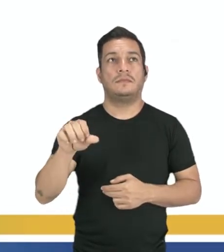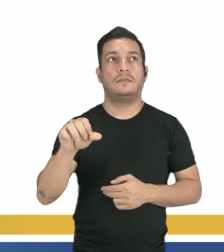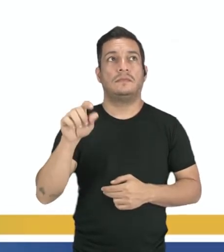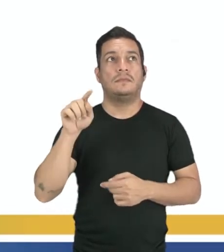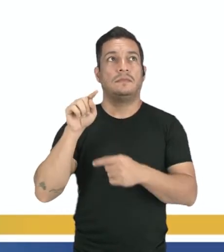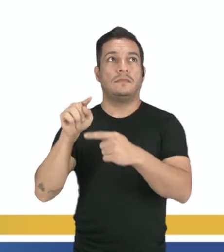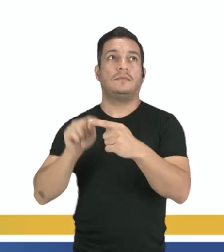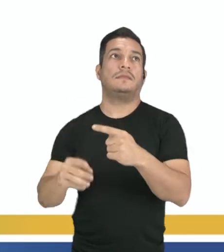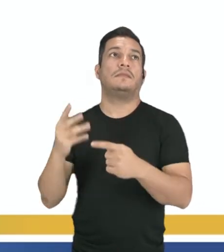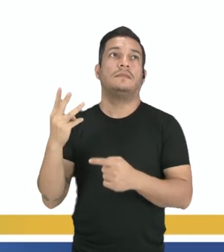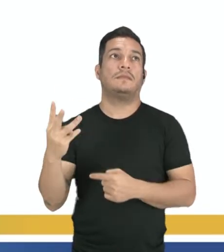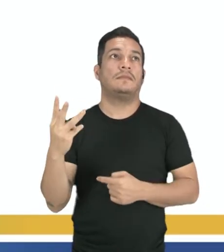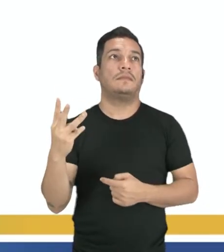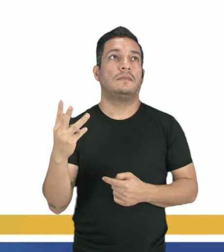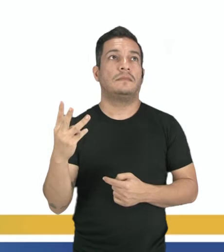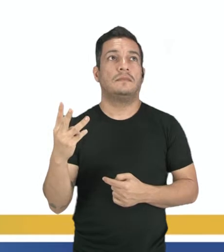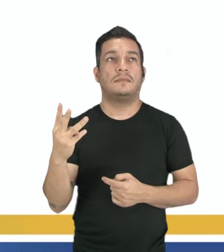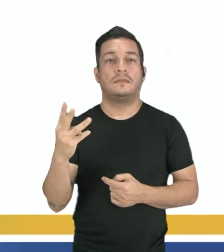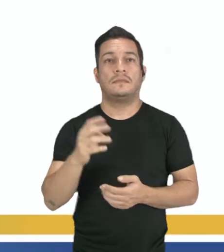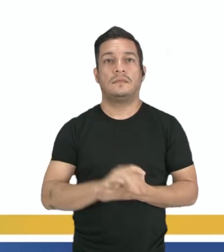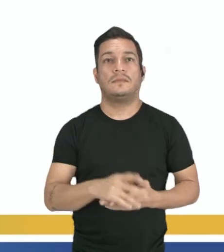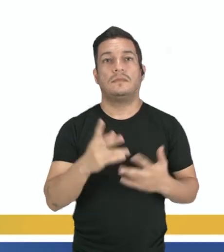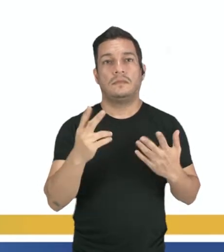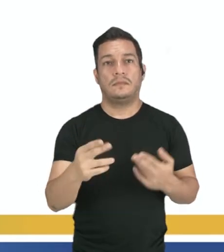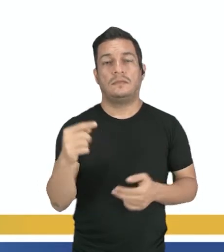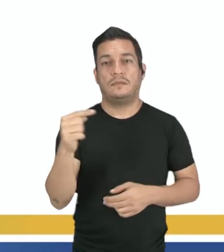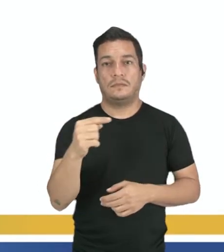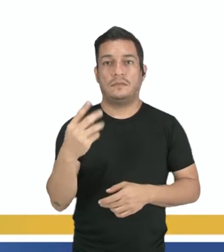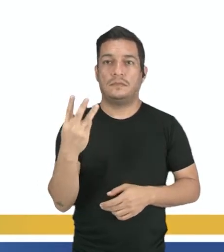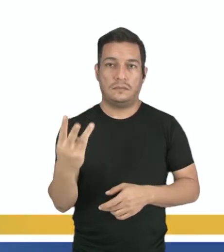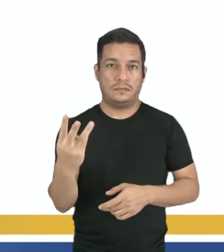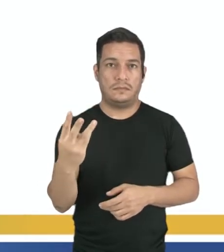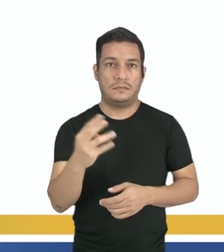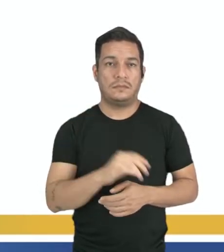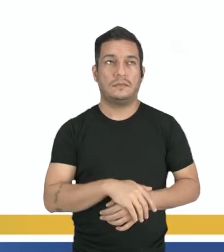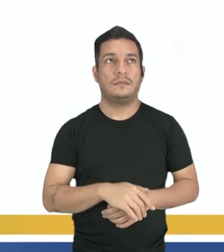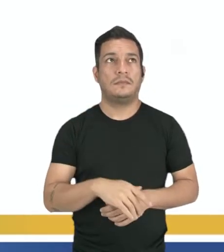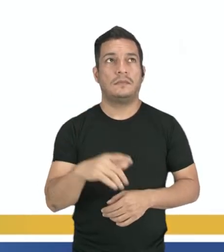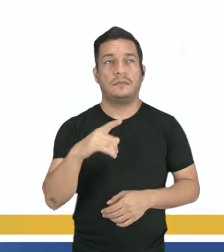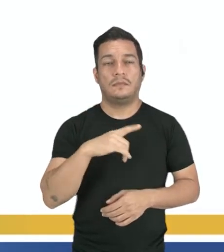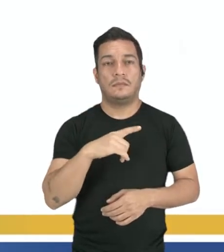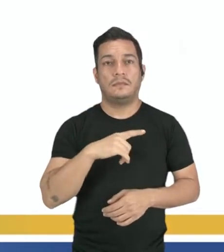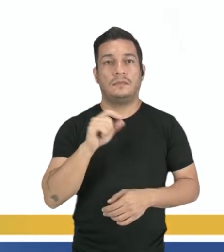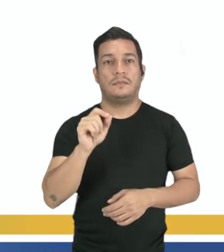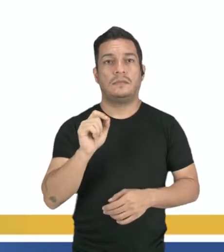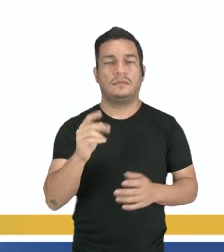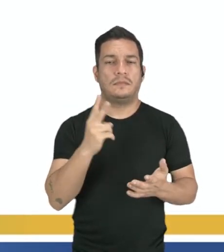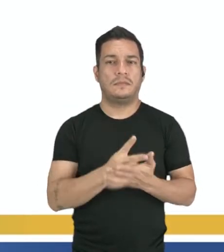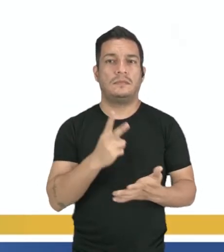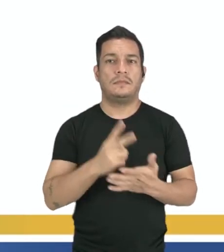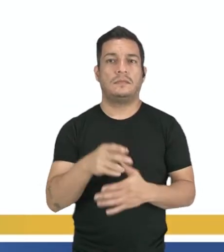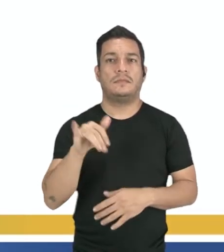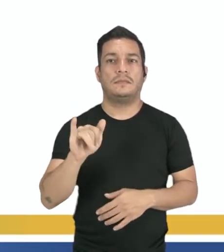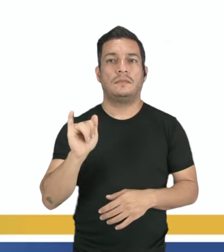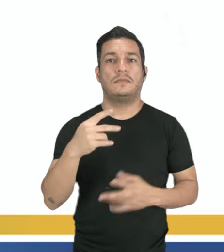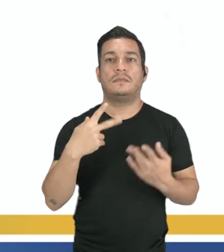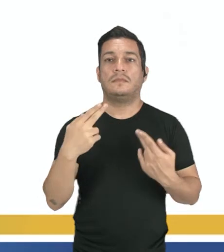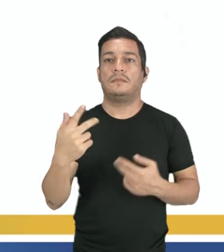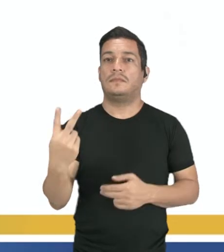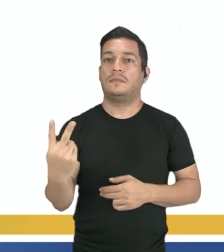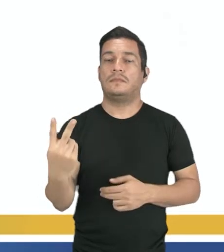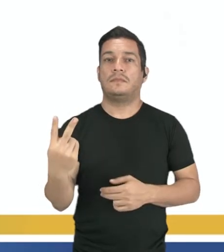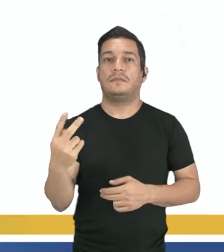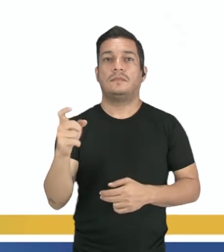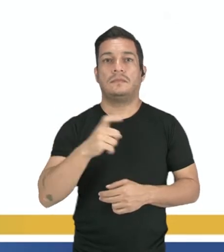9 dividido para 3, igual a menos 3. Então, temos que toda vez que y for igual a